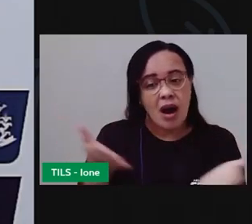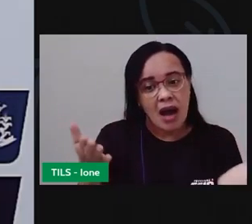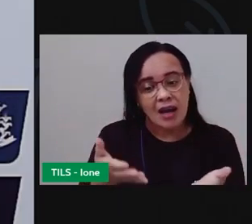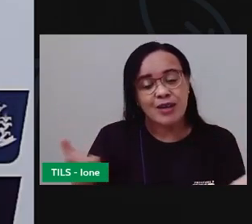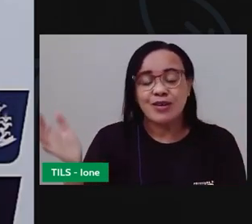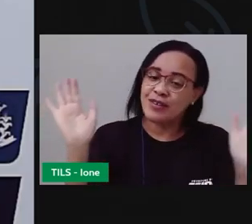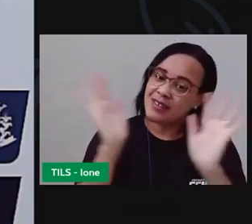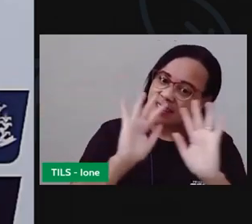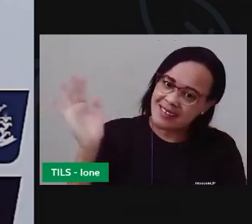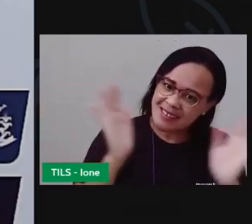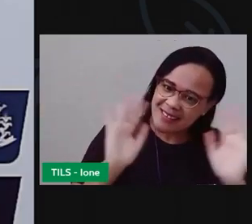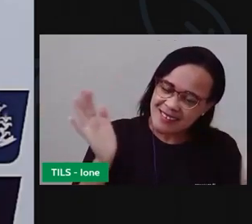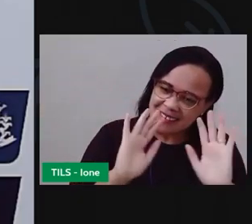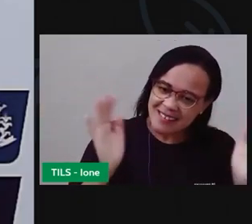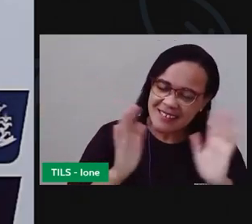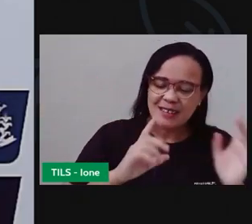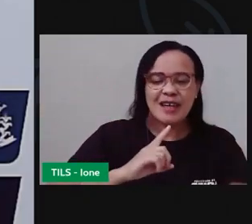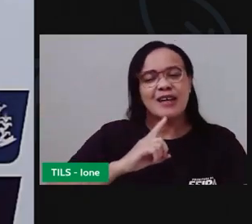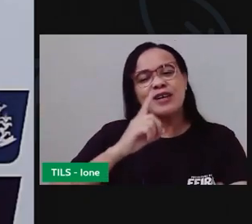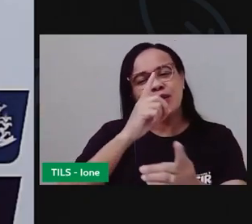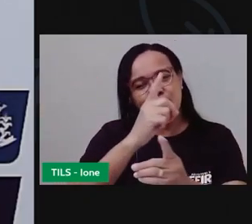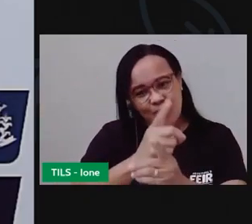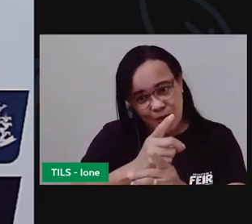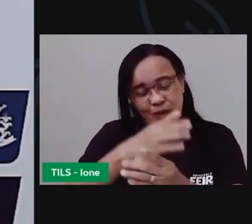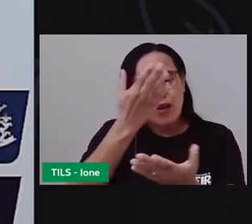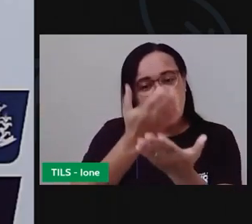Vou deixar vocês e nos encontramos na